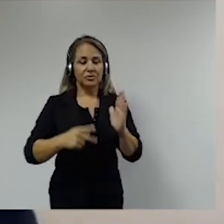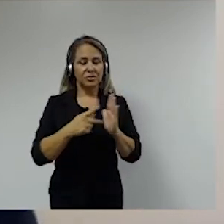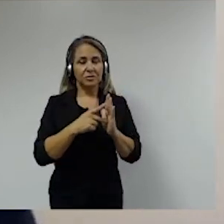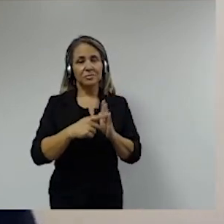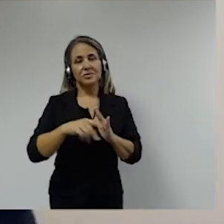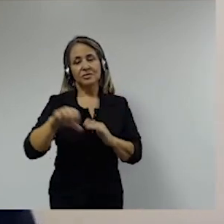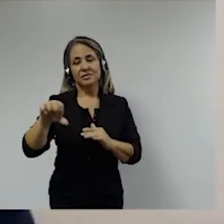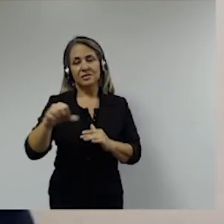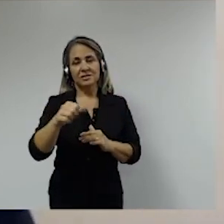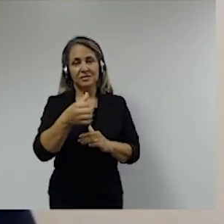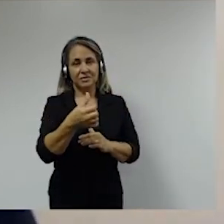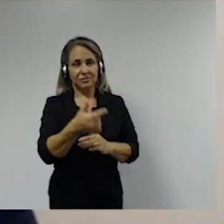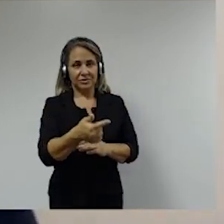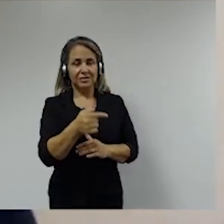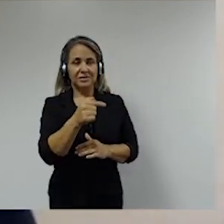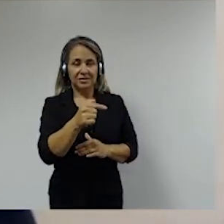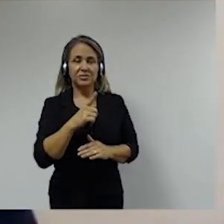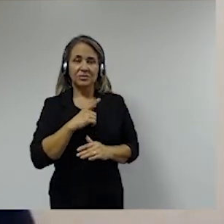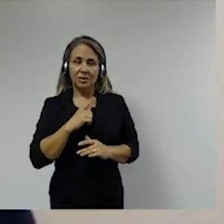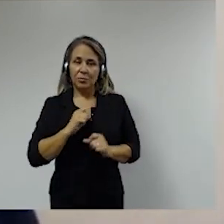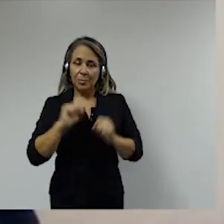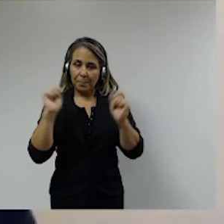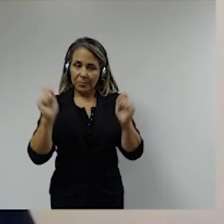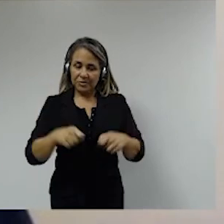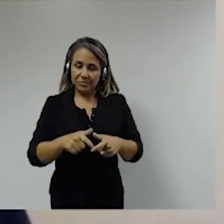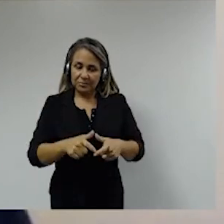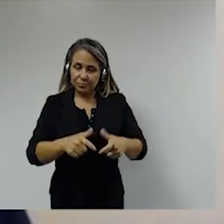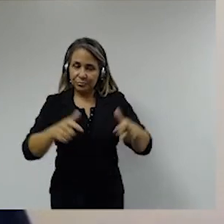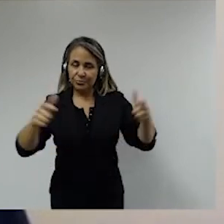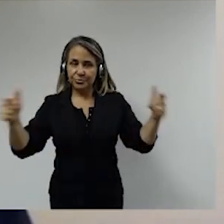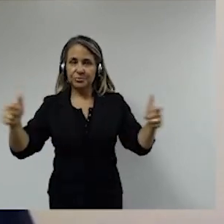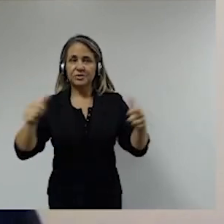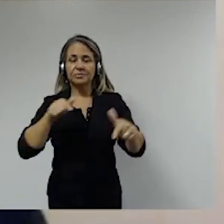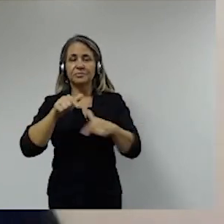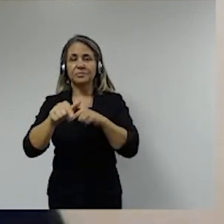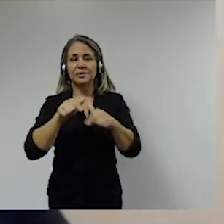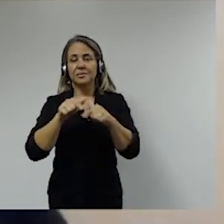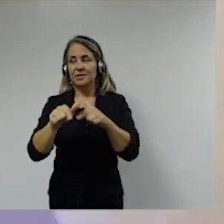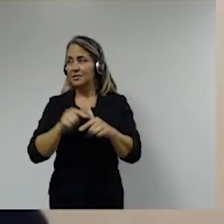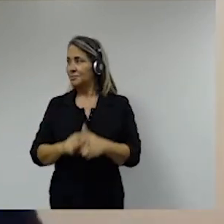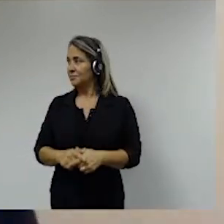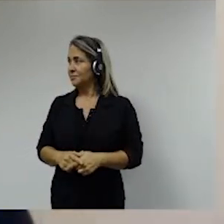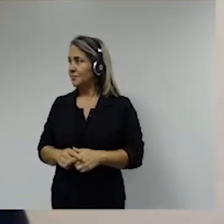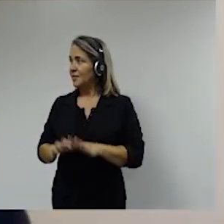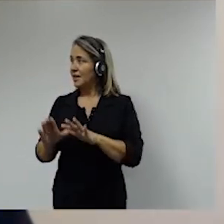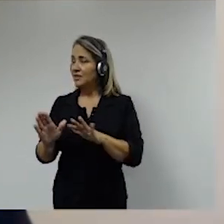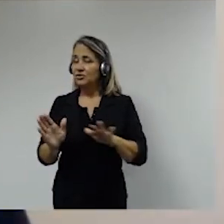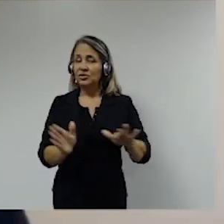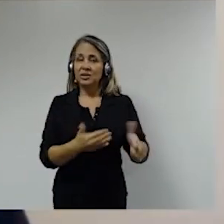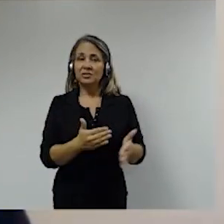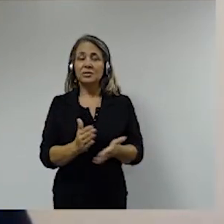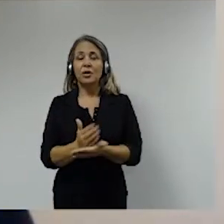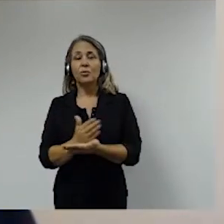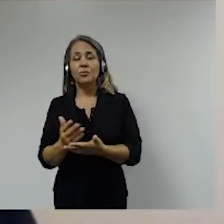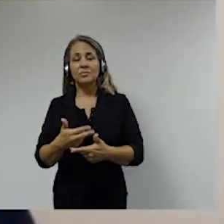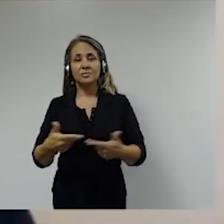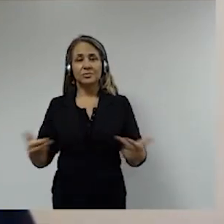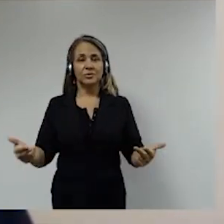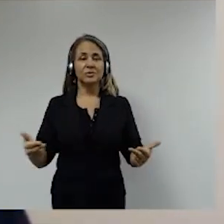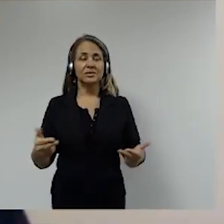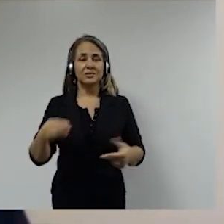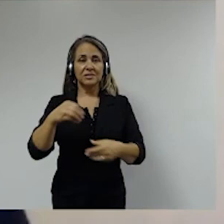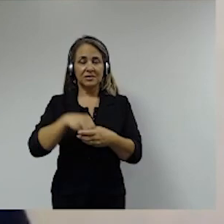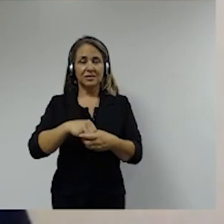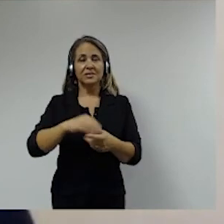trouxe uma possibilidade mais alargada de adoção do teletrabalho, afastando alguns rigorismos previstos